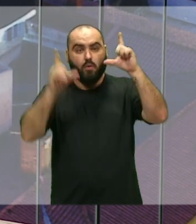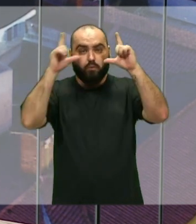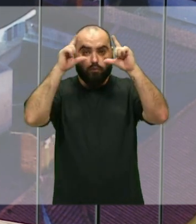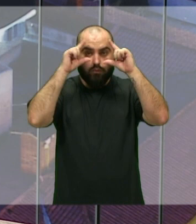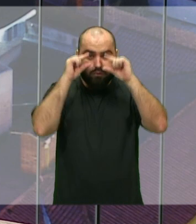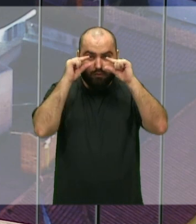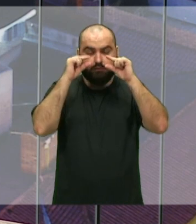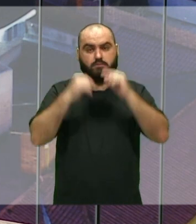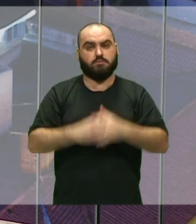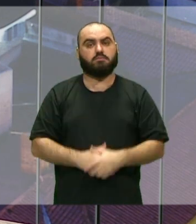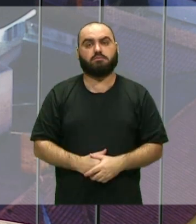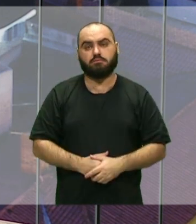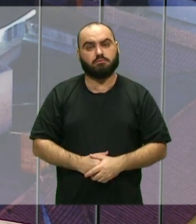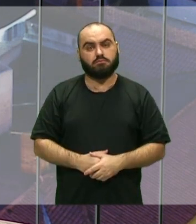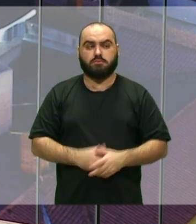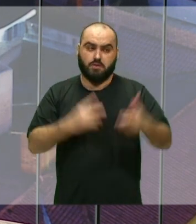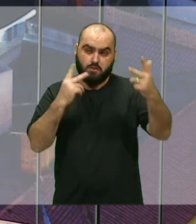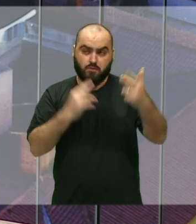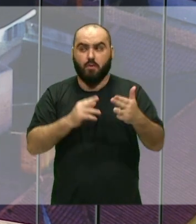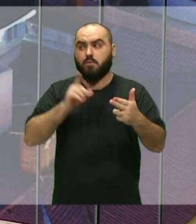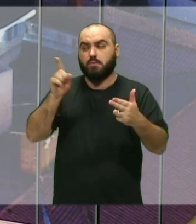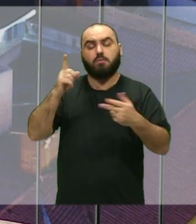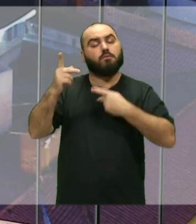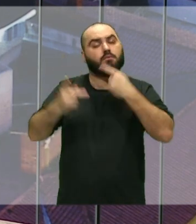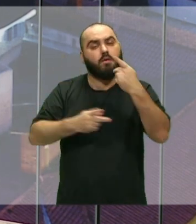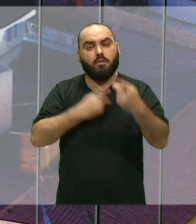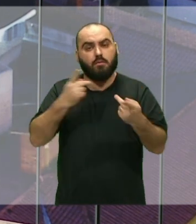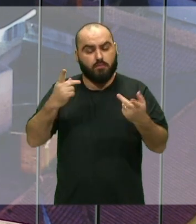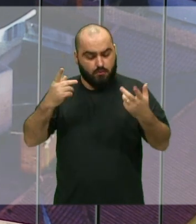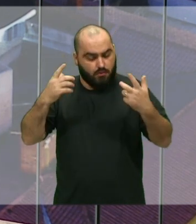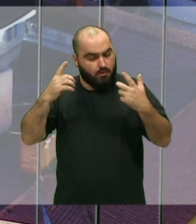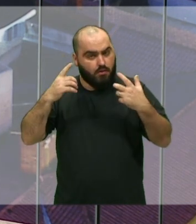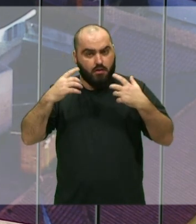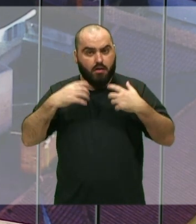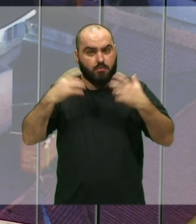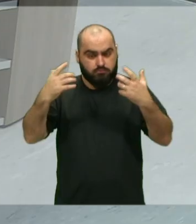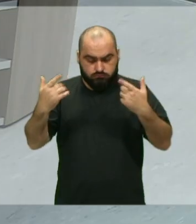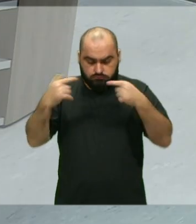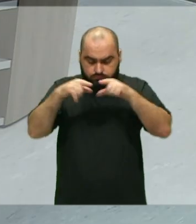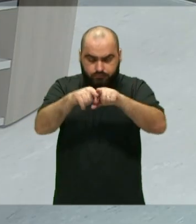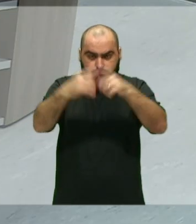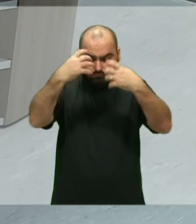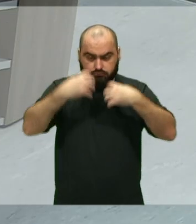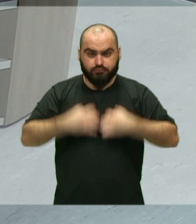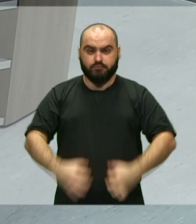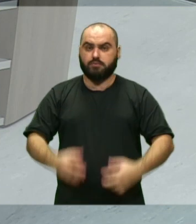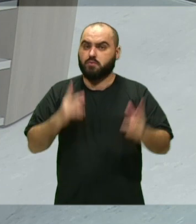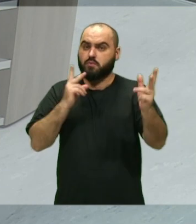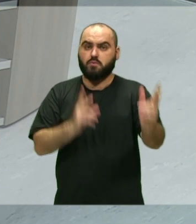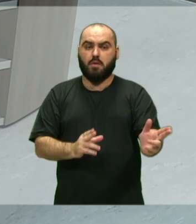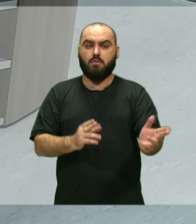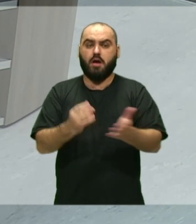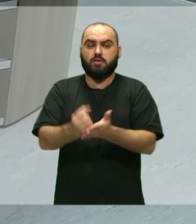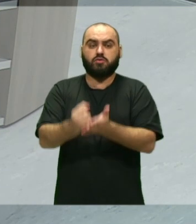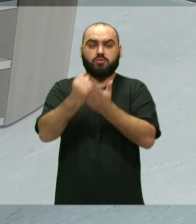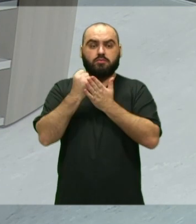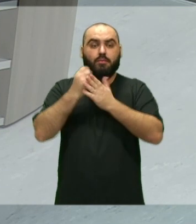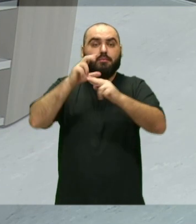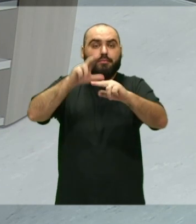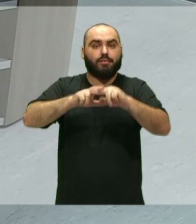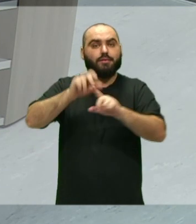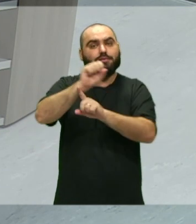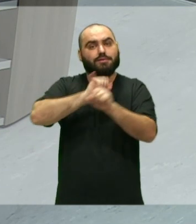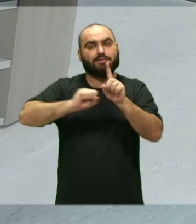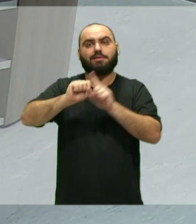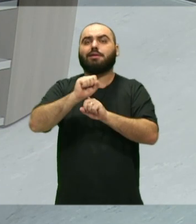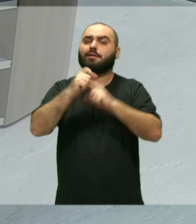Né? Uma extensão, como você mencionou agora, do nosso corpo, né? Faz parte do nosso corpo. Então, a sociedade hoje precisa